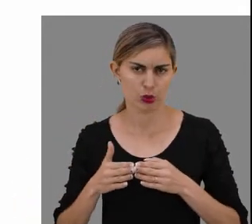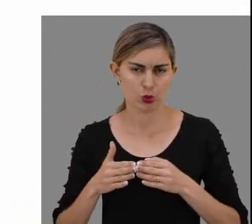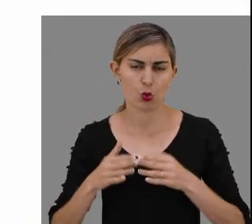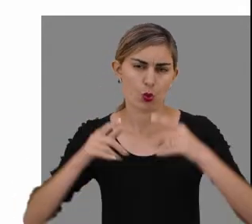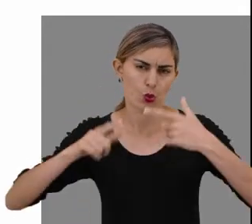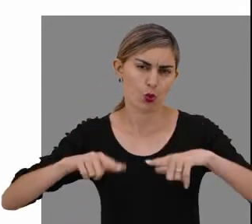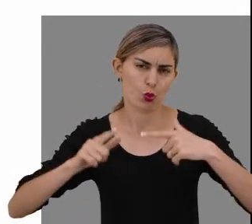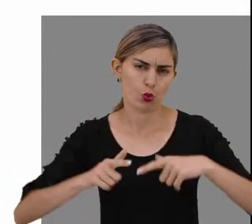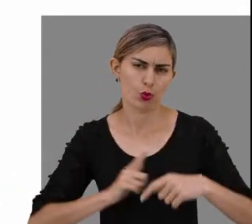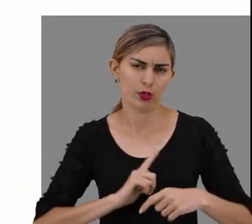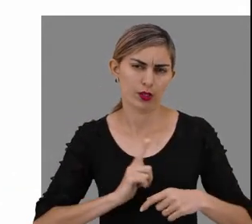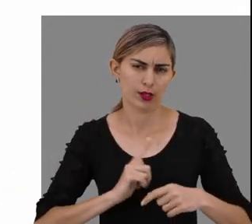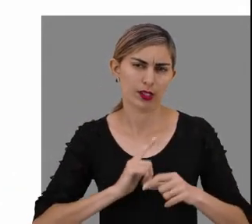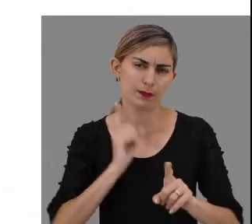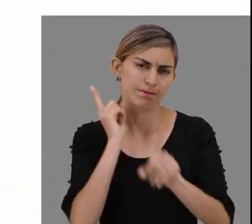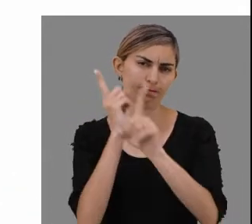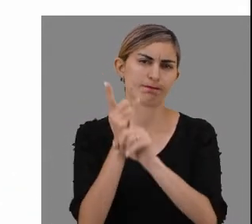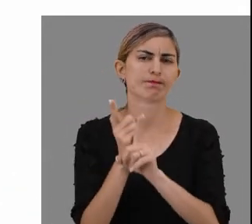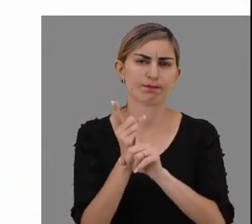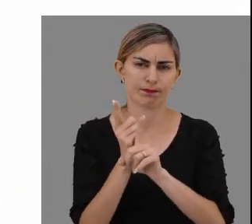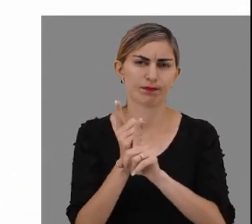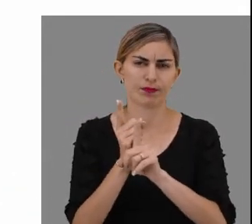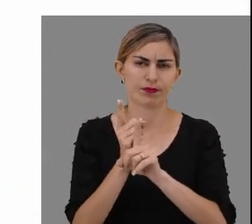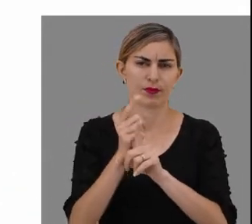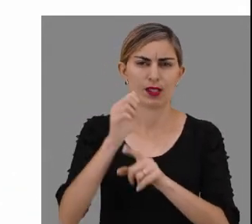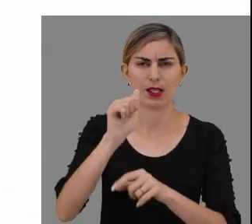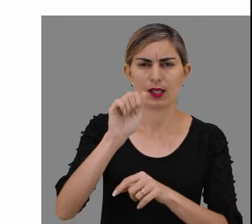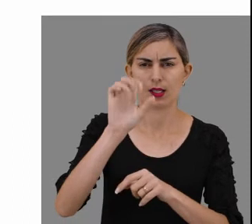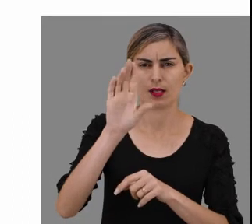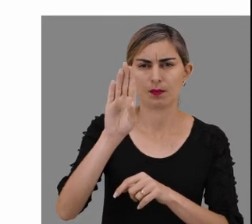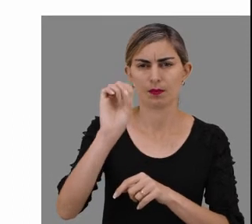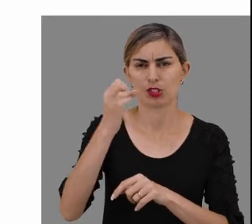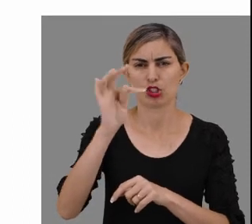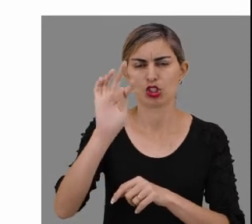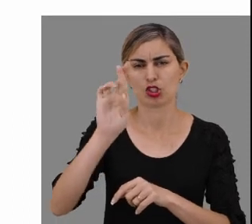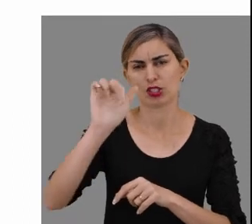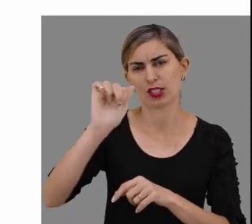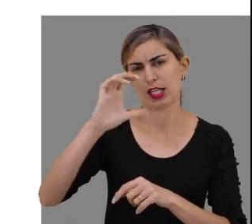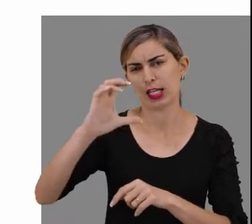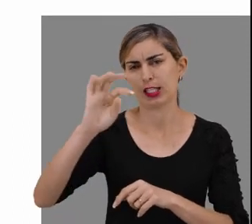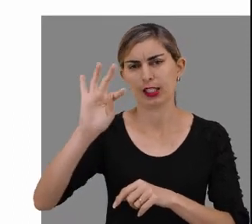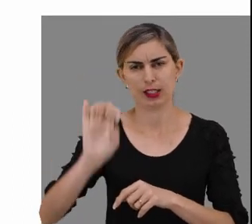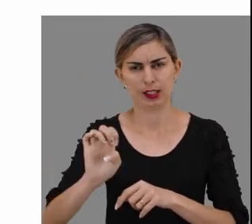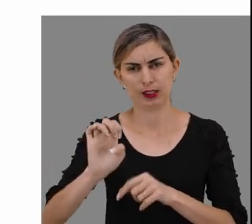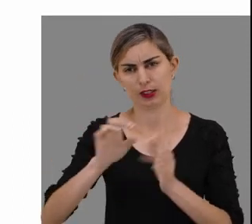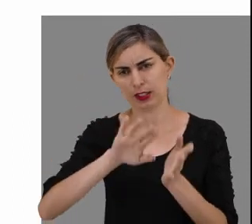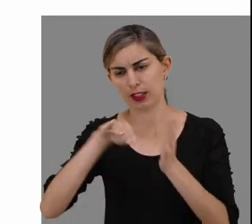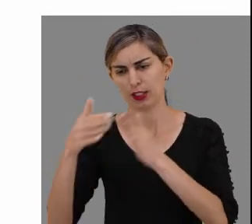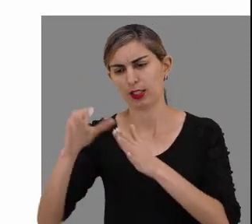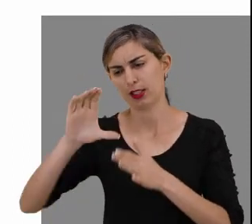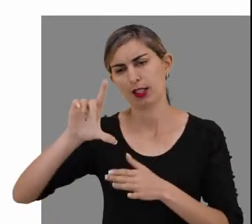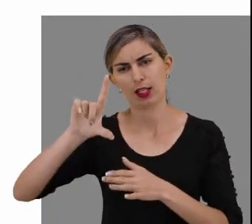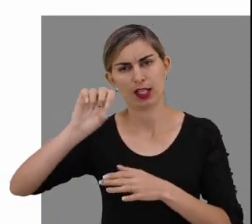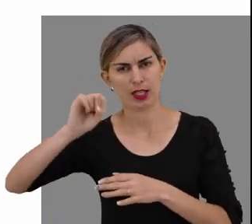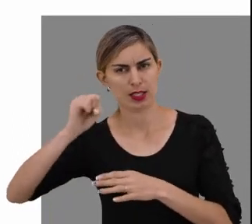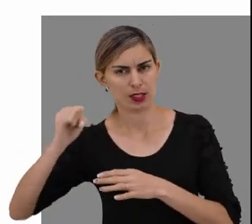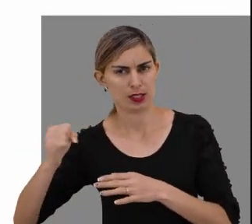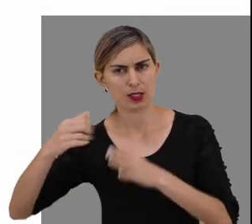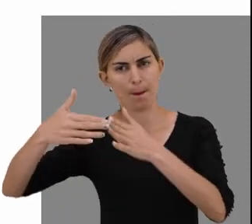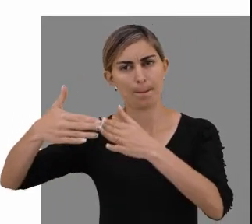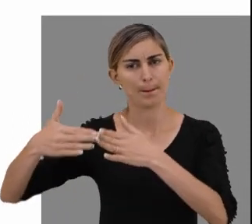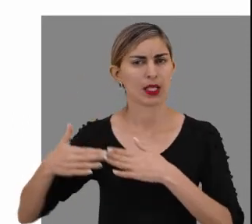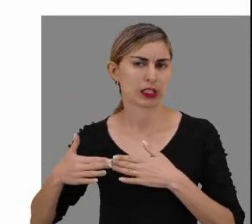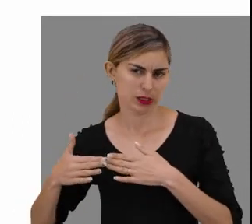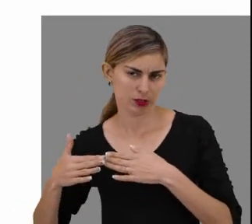pedido, aonde nós temos o nosso identificador abstract class pedido. A nossa